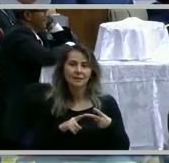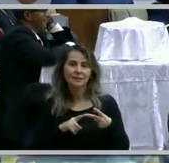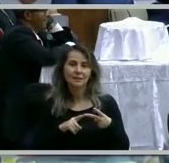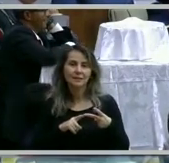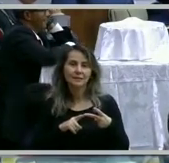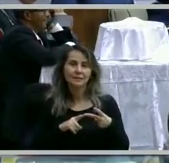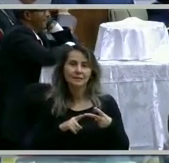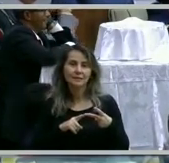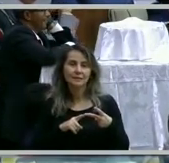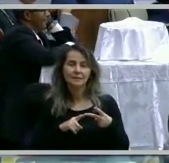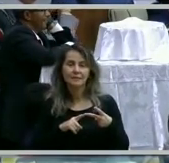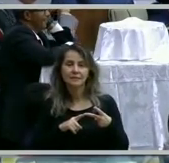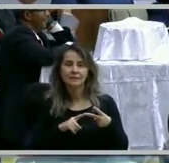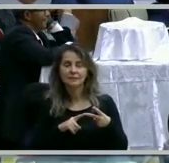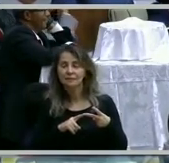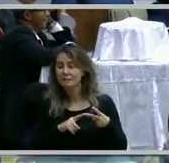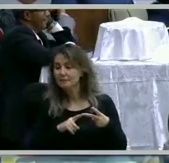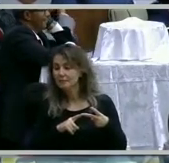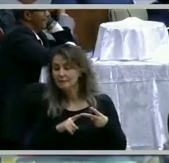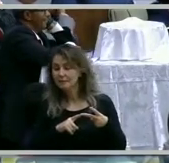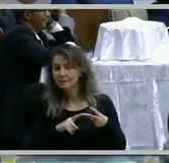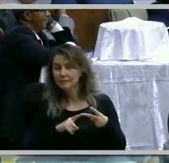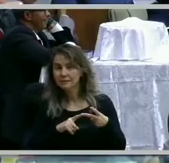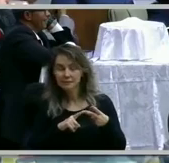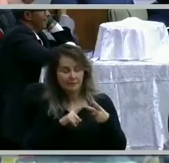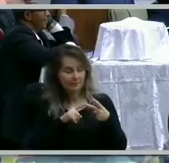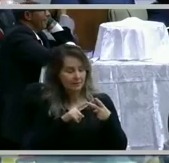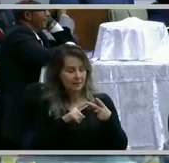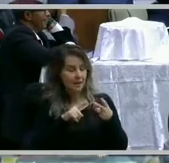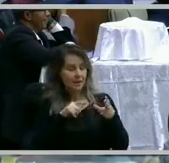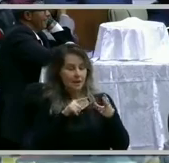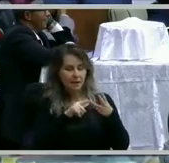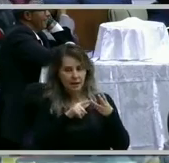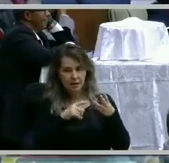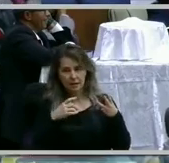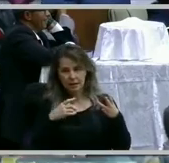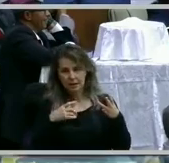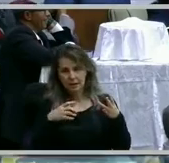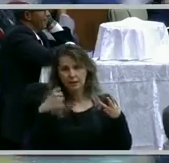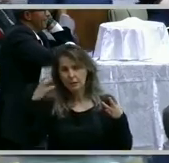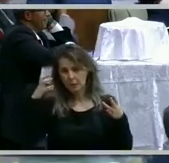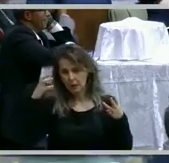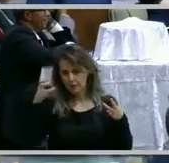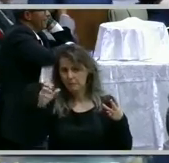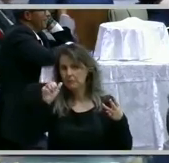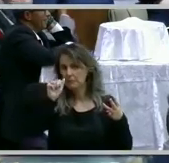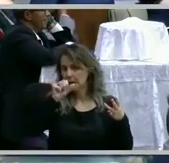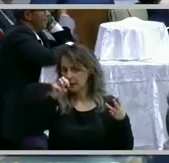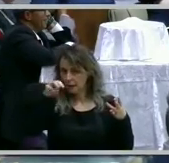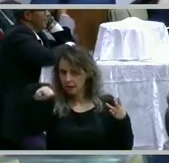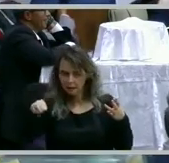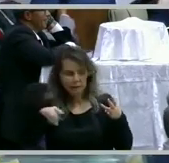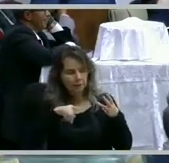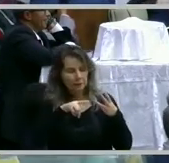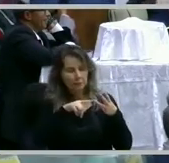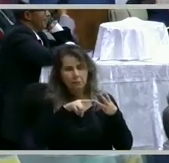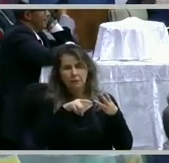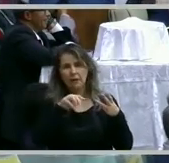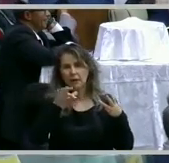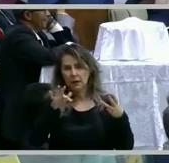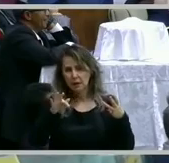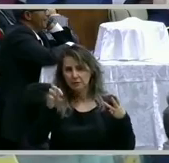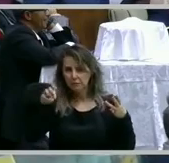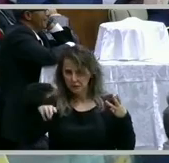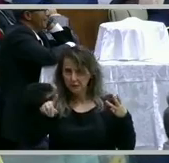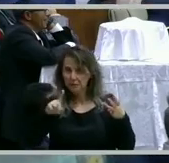Como? O rádio. Isso, pegava AM, FM, as duas fitas, 3 em 1.